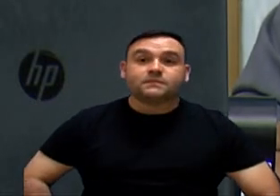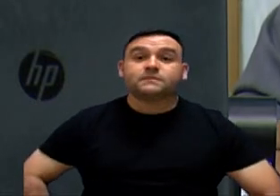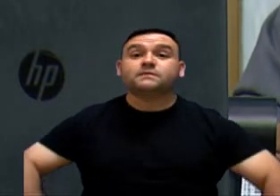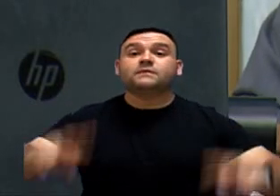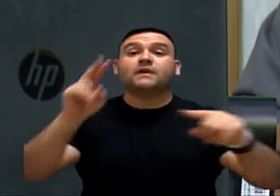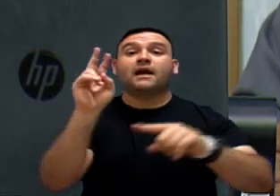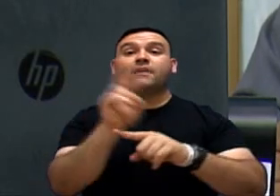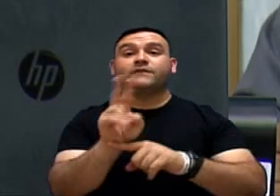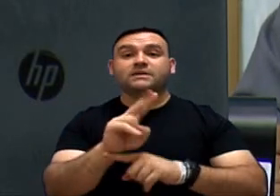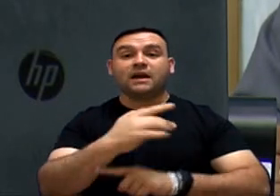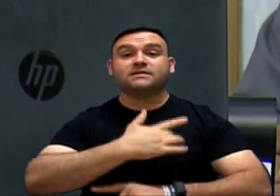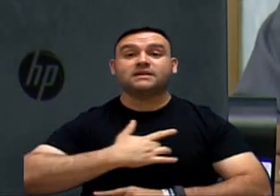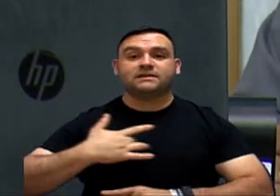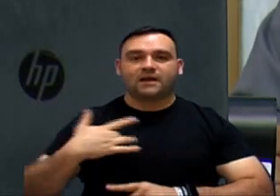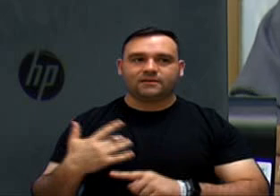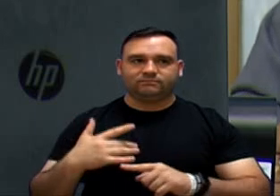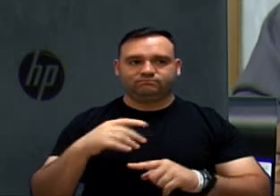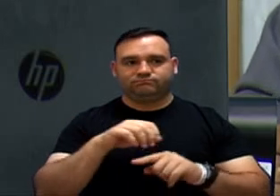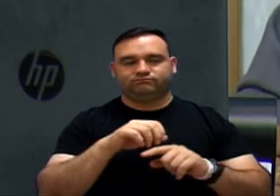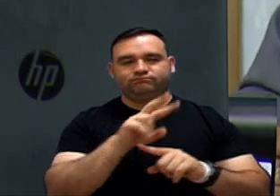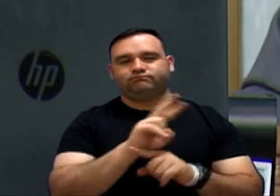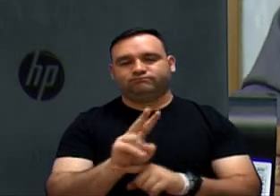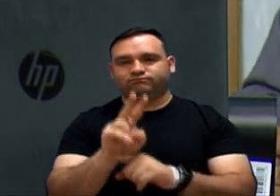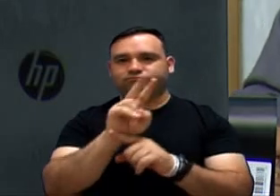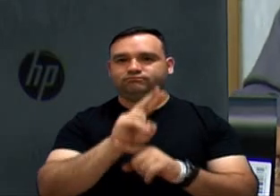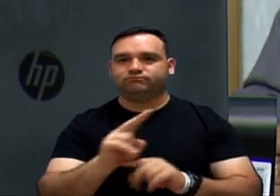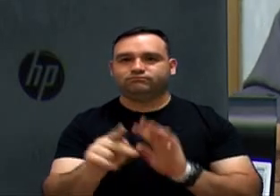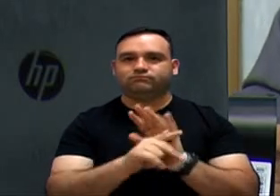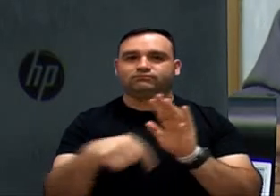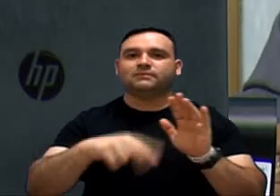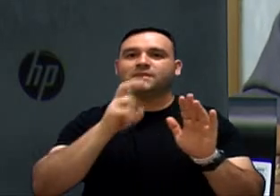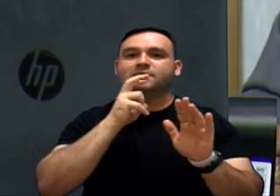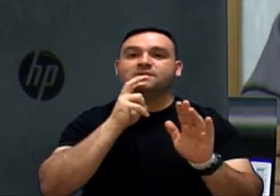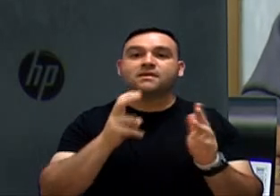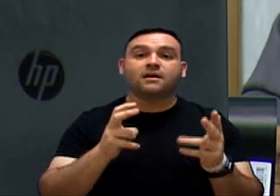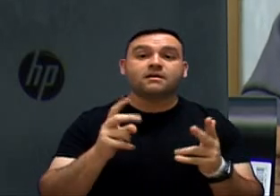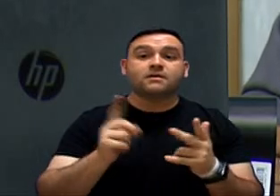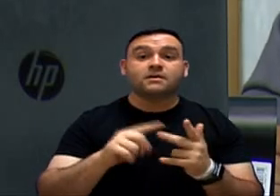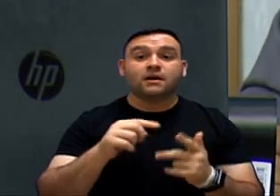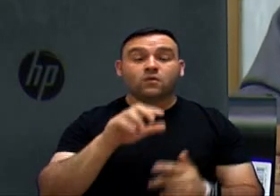Sobre a vigilância sanitária. Silvano Júnior, voto, por favor.